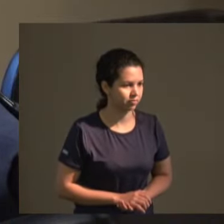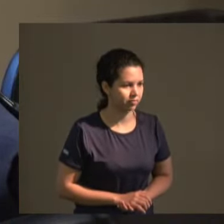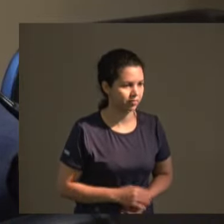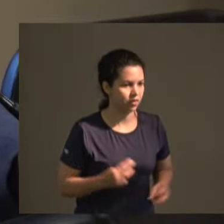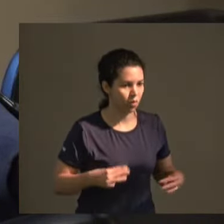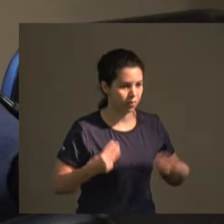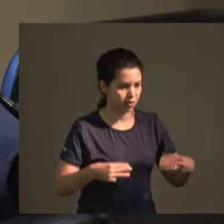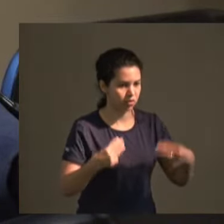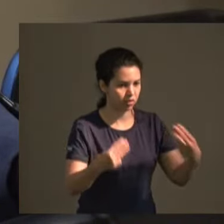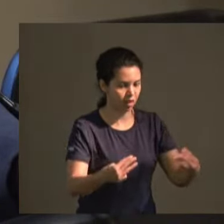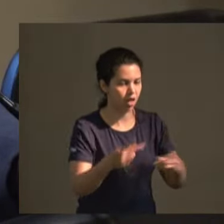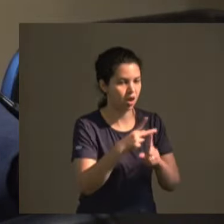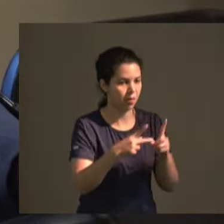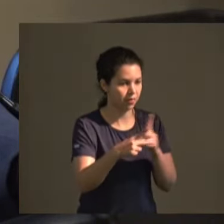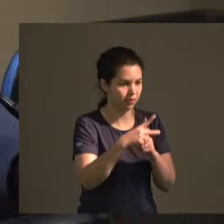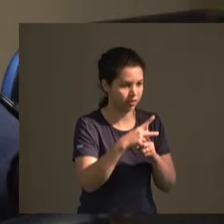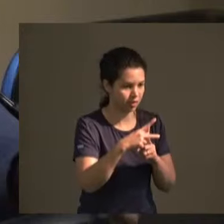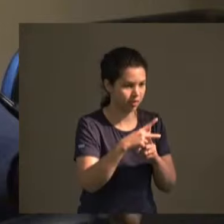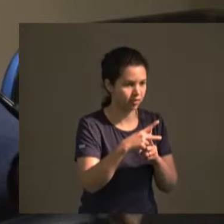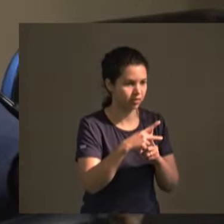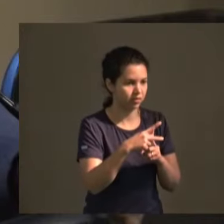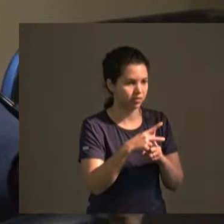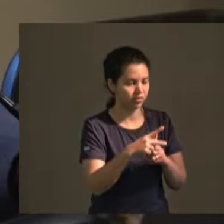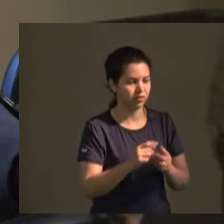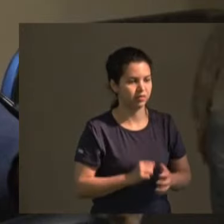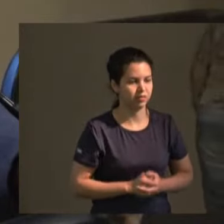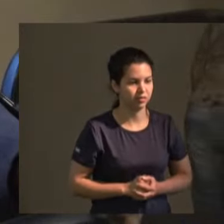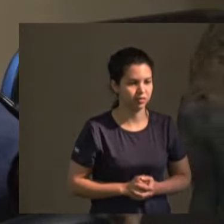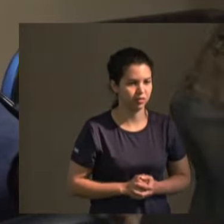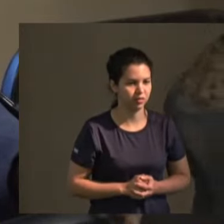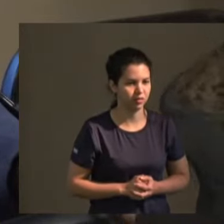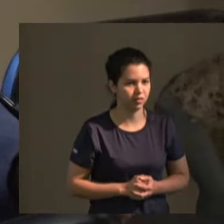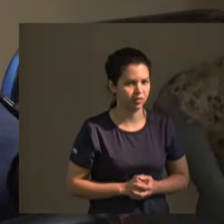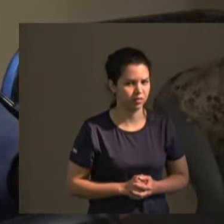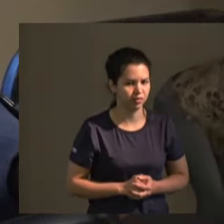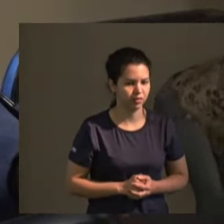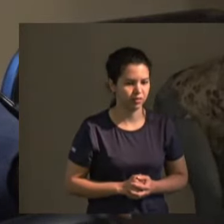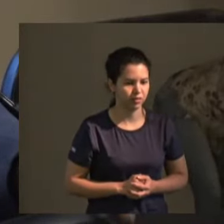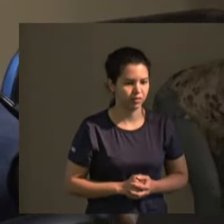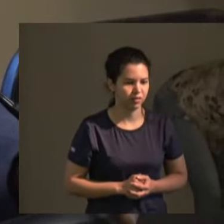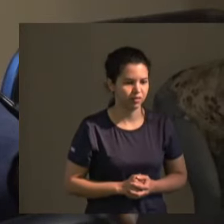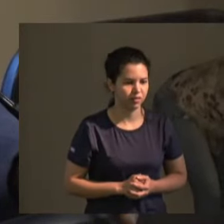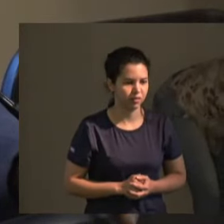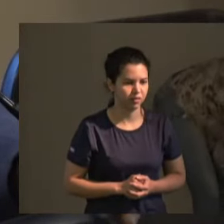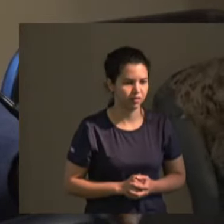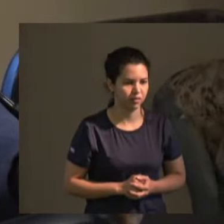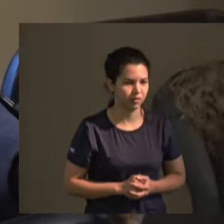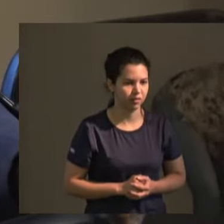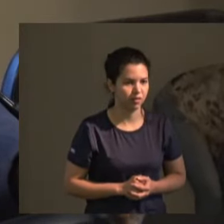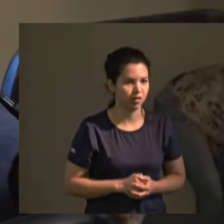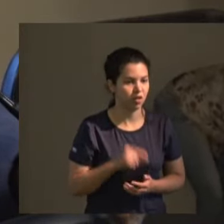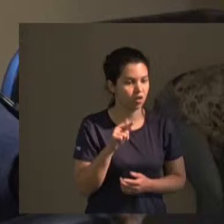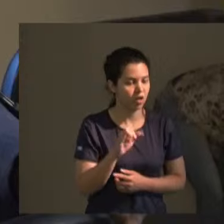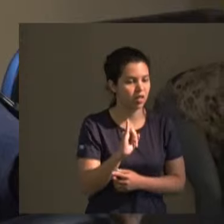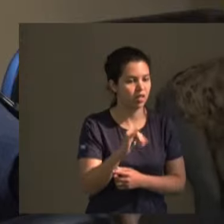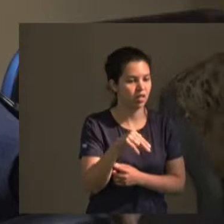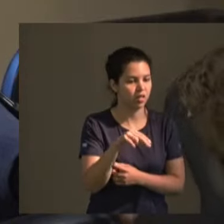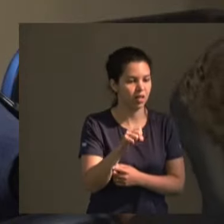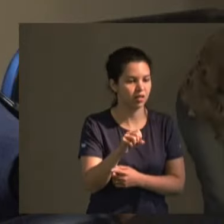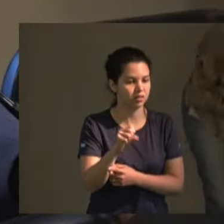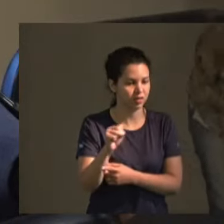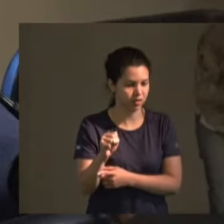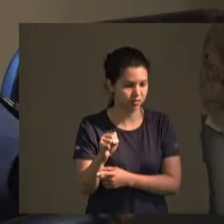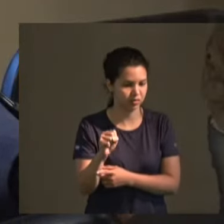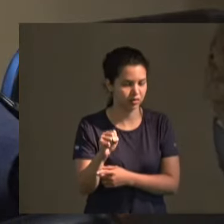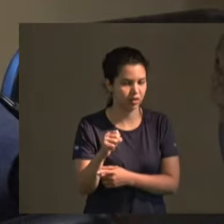Previdência Social, nós fizemos um diálogo amplo com o Ministério do Desenvolvimento da Previdência Social e com o INSS. Está aqui